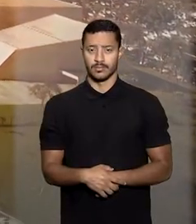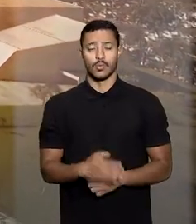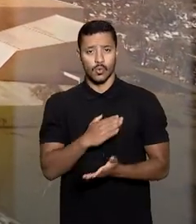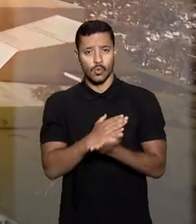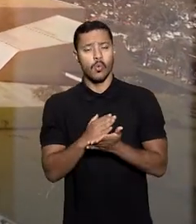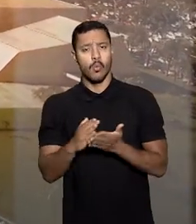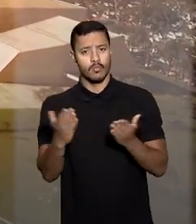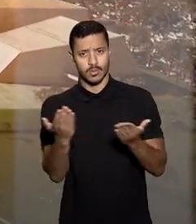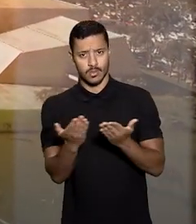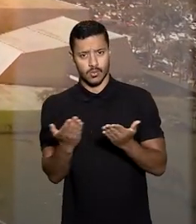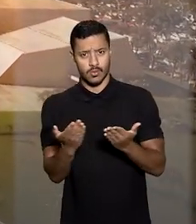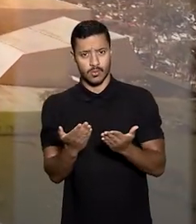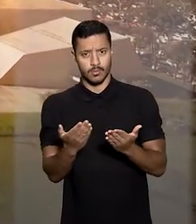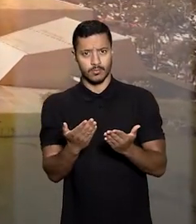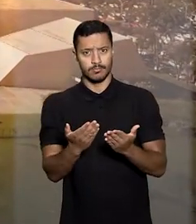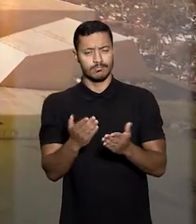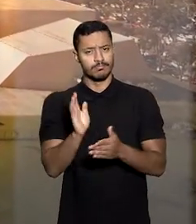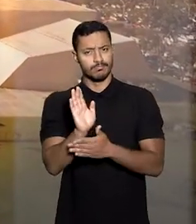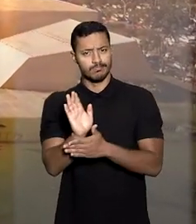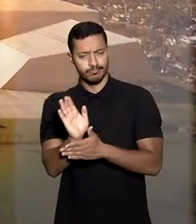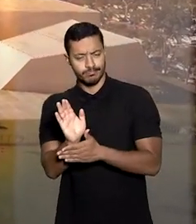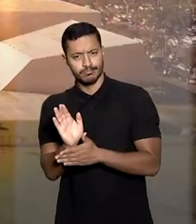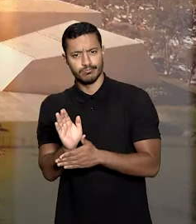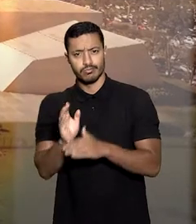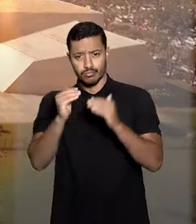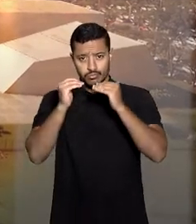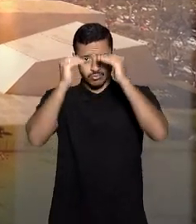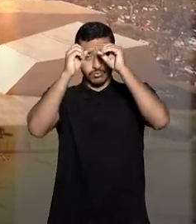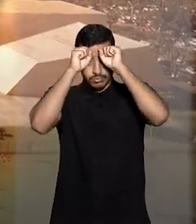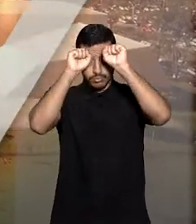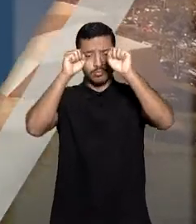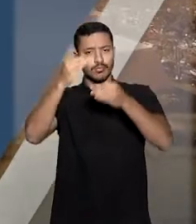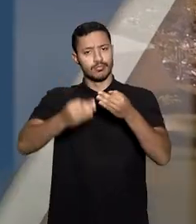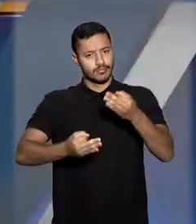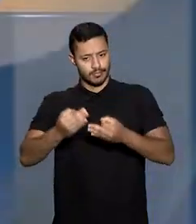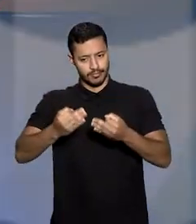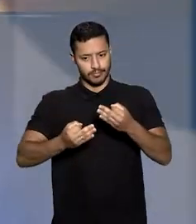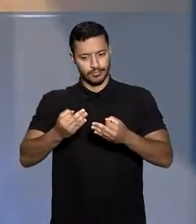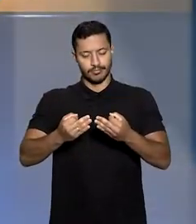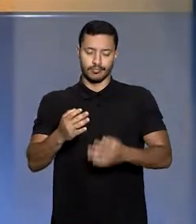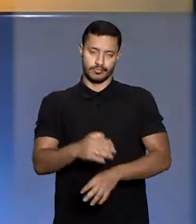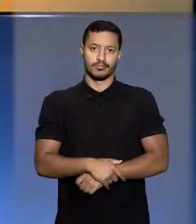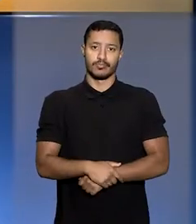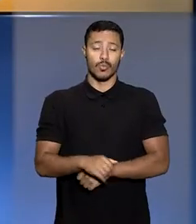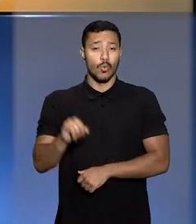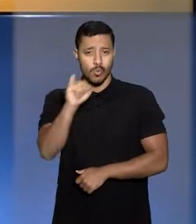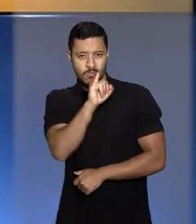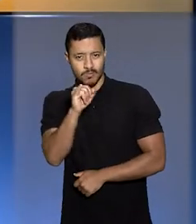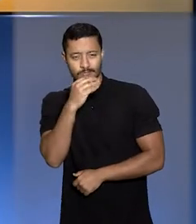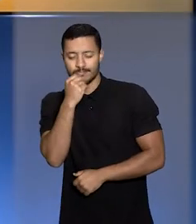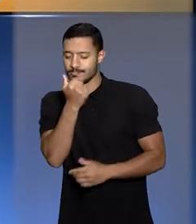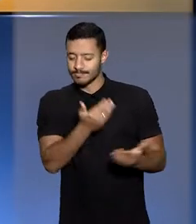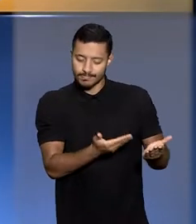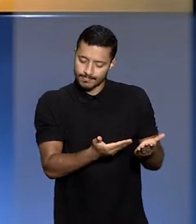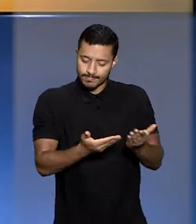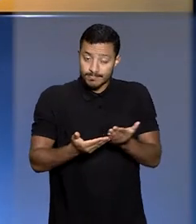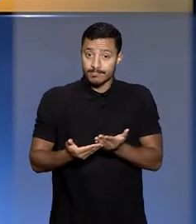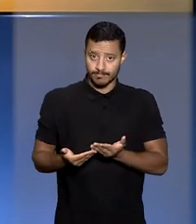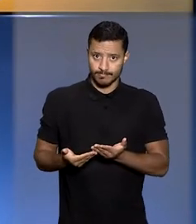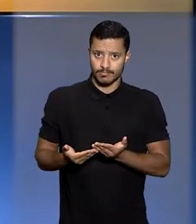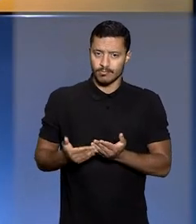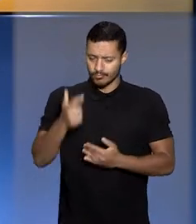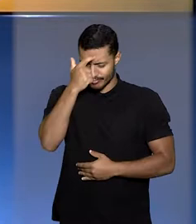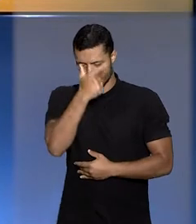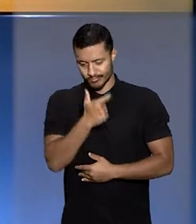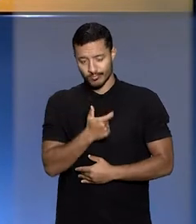Começa agora o programa do Superior Tribunal de Justiça. Olá, seja muito bem-vindo.